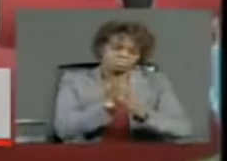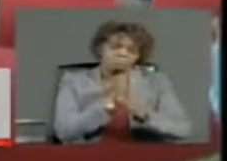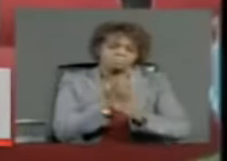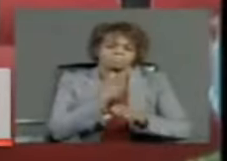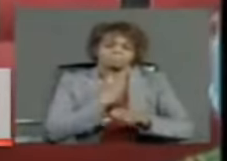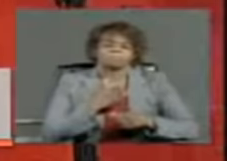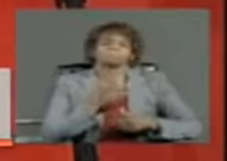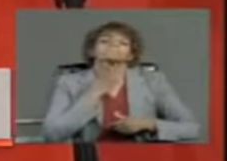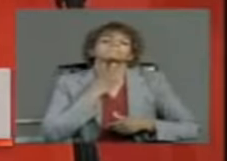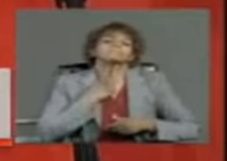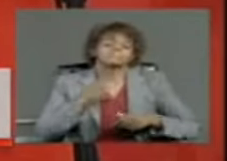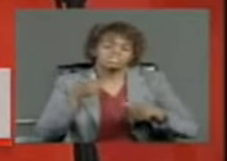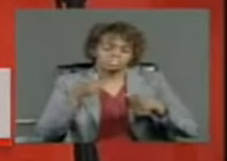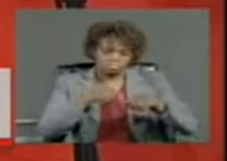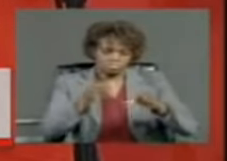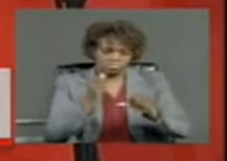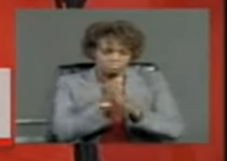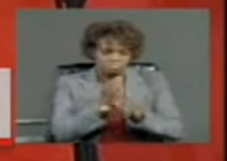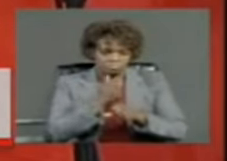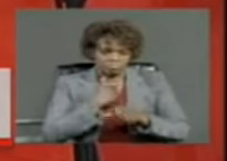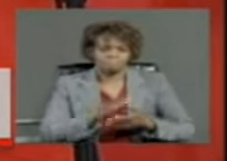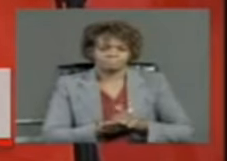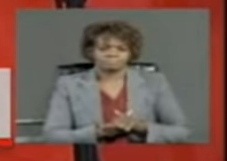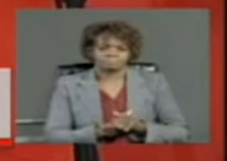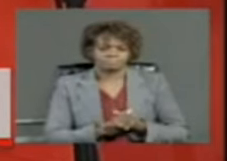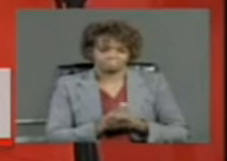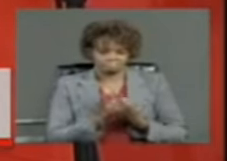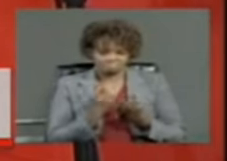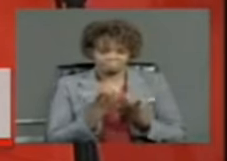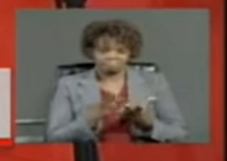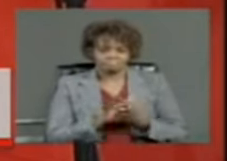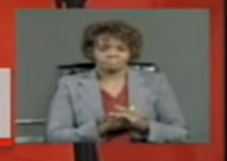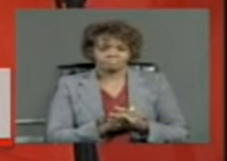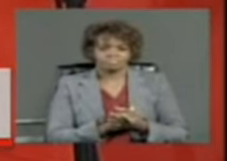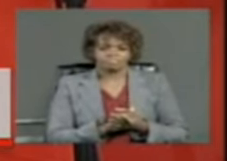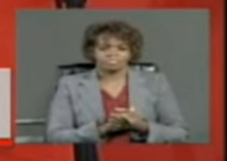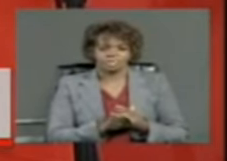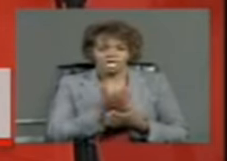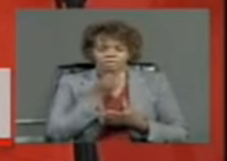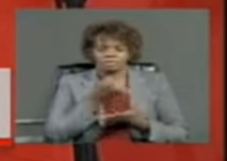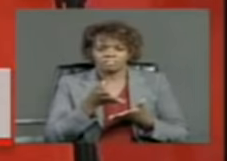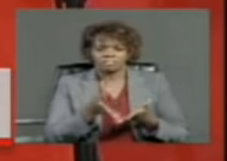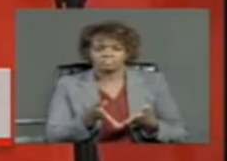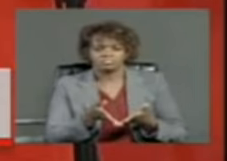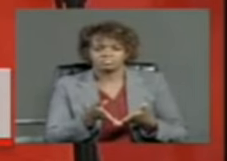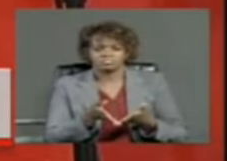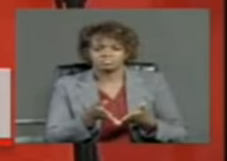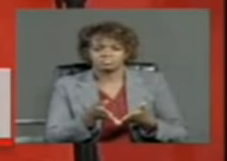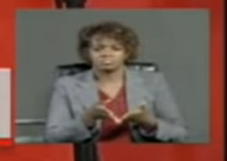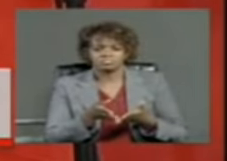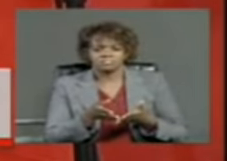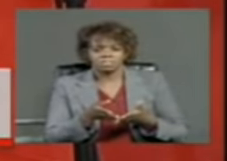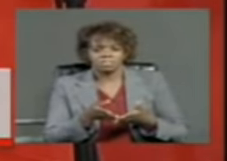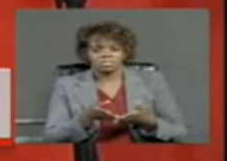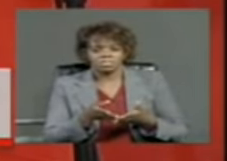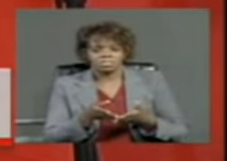Primeiro é que nós não estamos cansados. Ainda temos fôlego para aguentar mais anos.